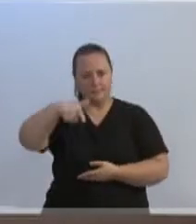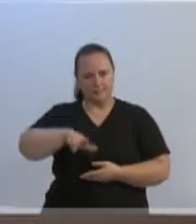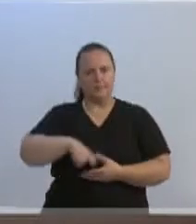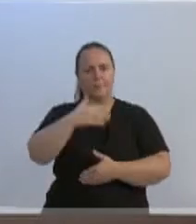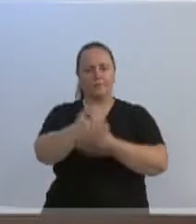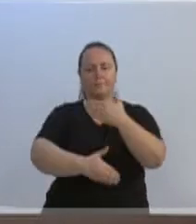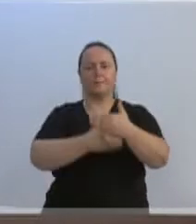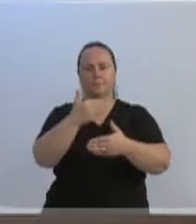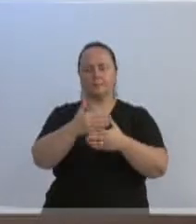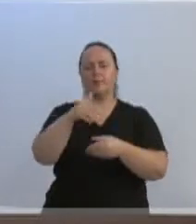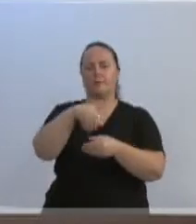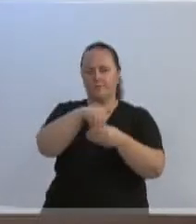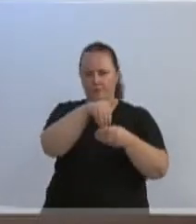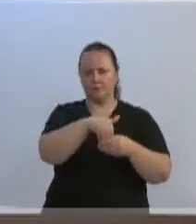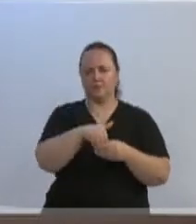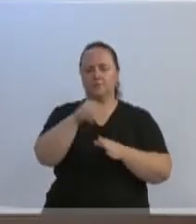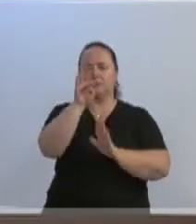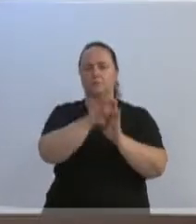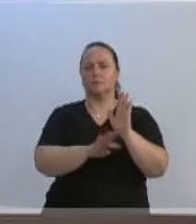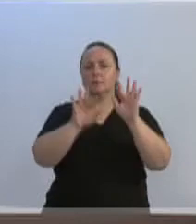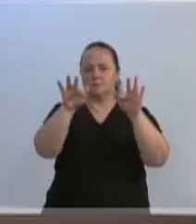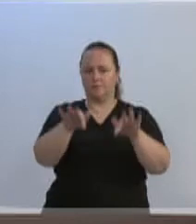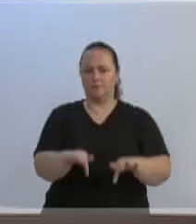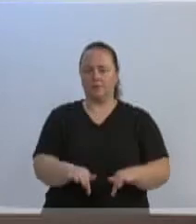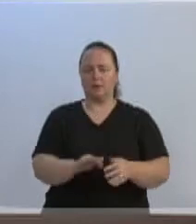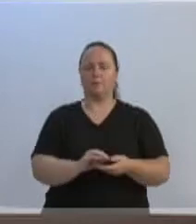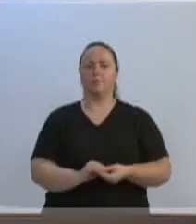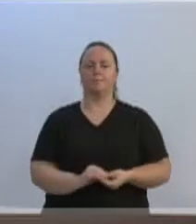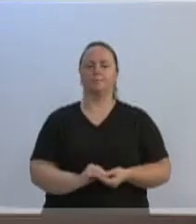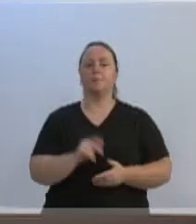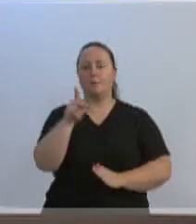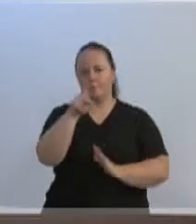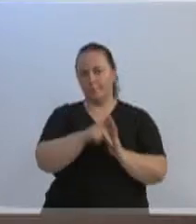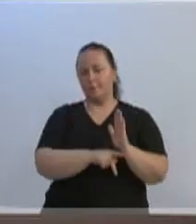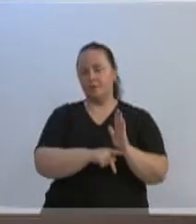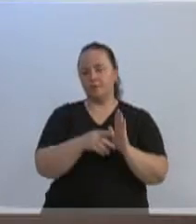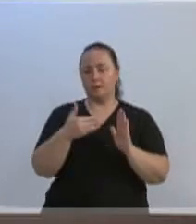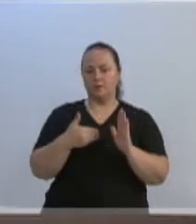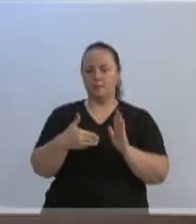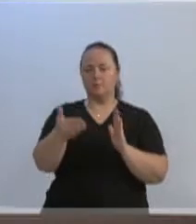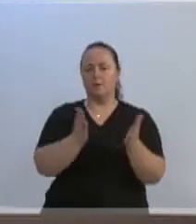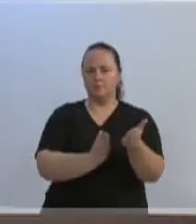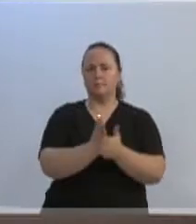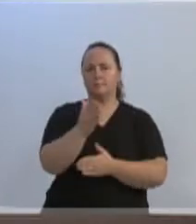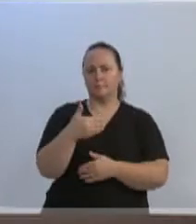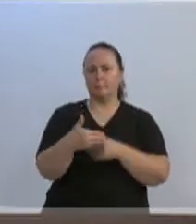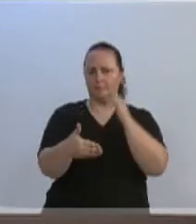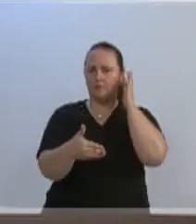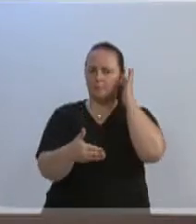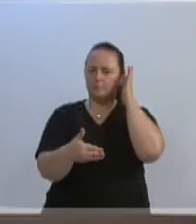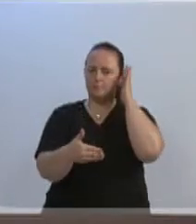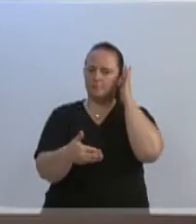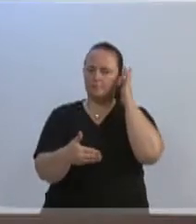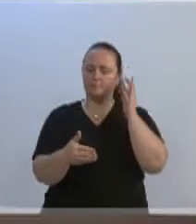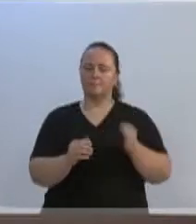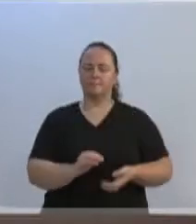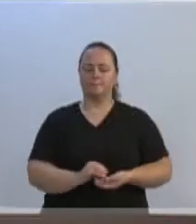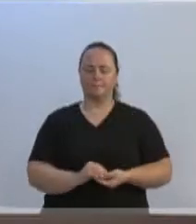extraordinária para votação das redações finais dos projetos aprovados nesta extraordinária